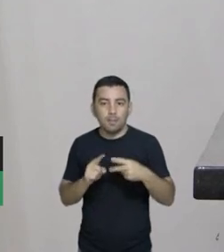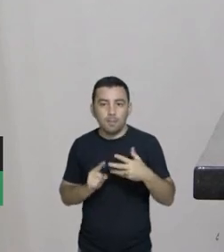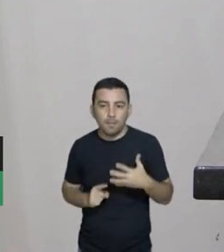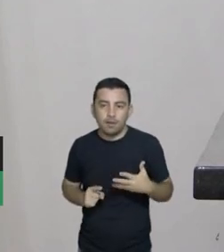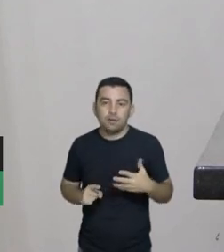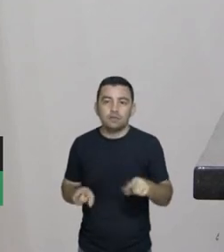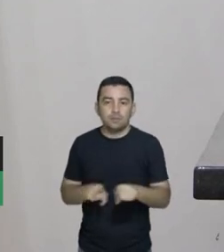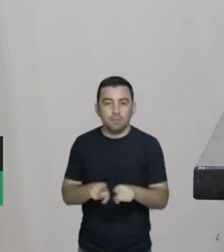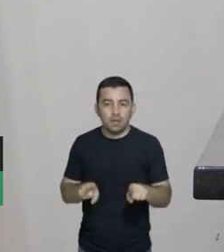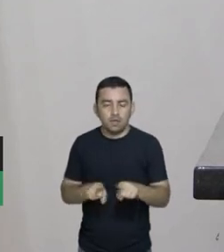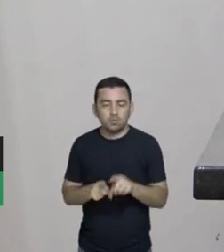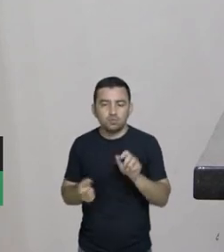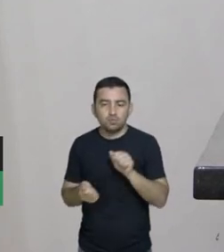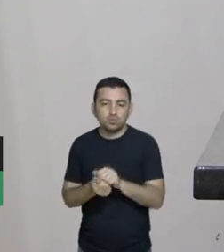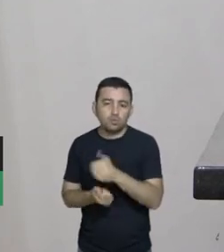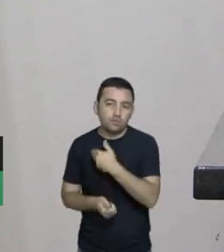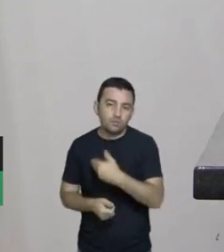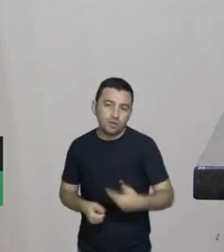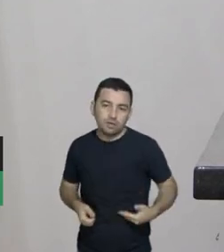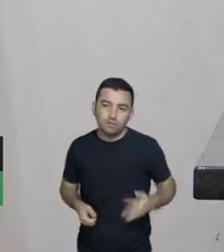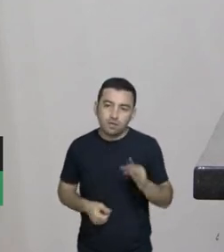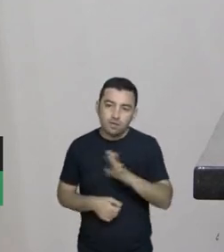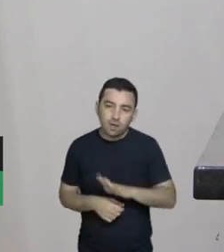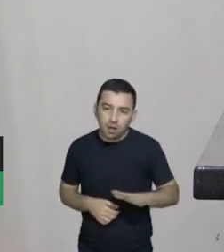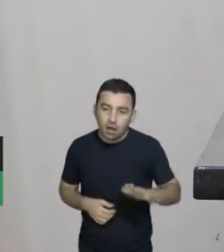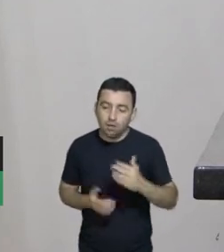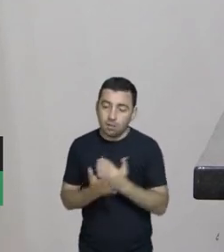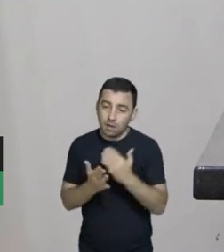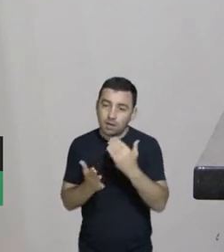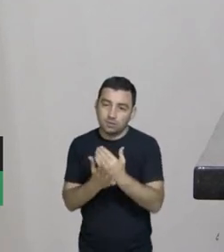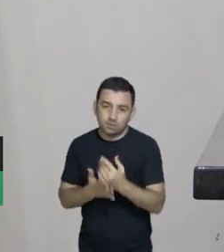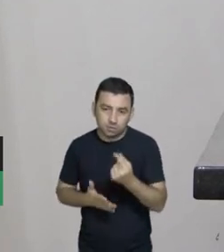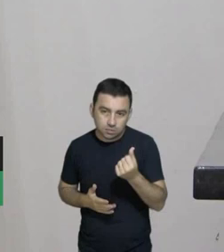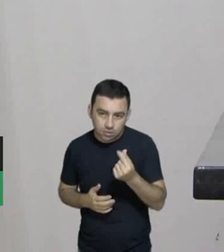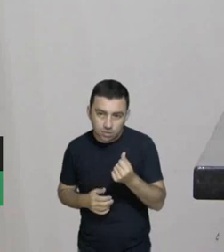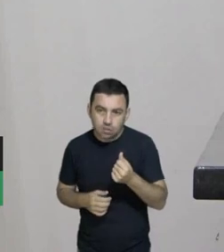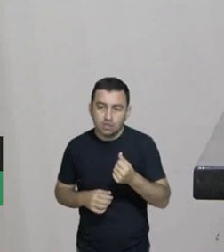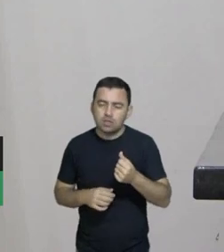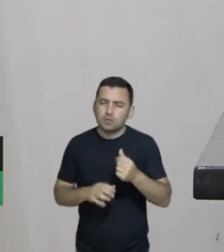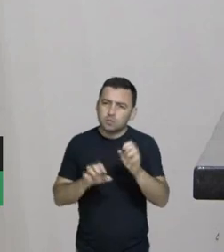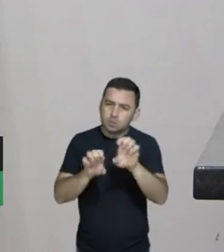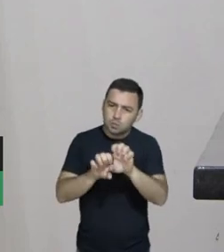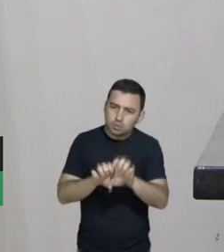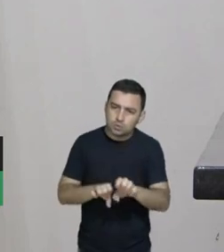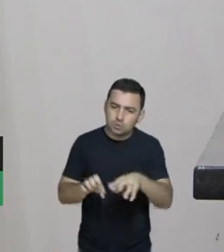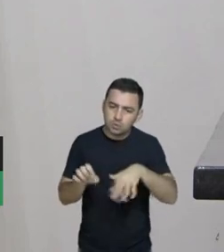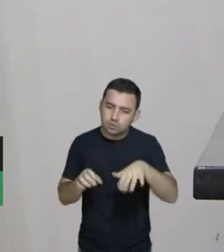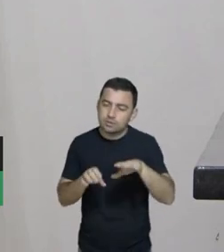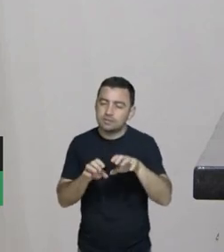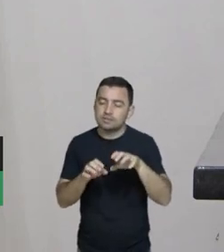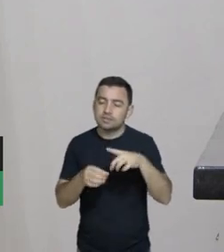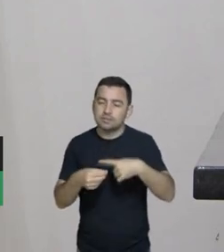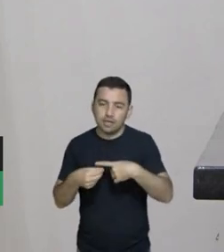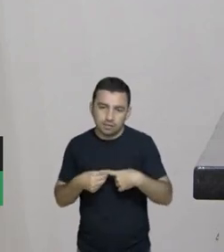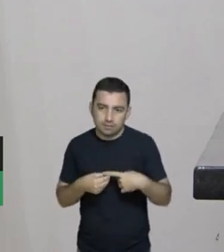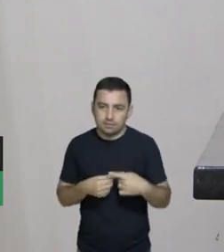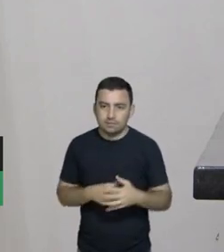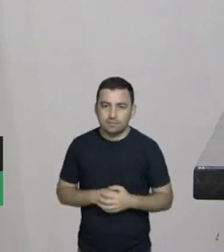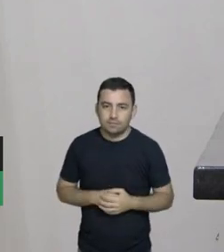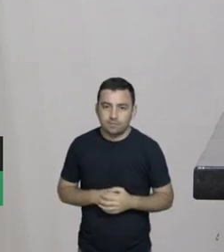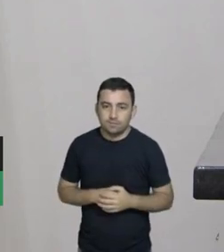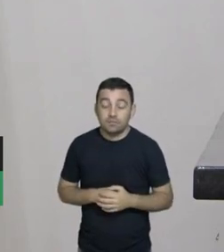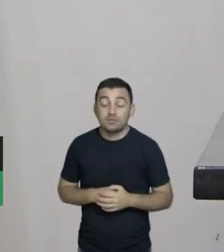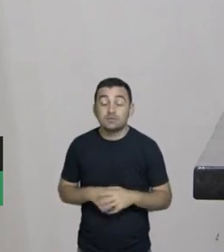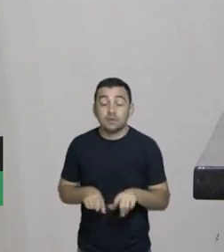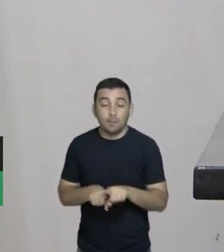ao governo federal e estadual a busca por mais recursos para a reestruturação das nossas cidades. Somado a isso, nós